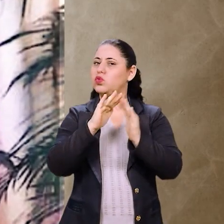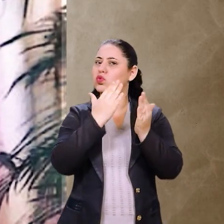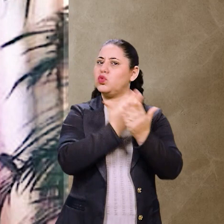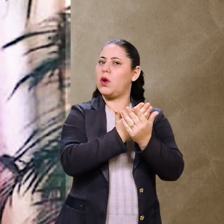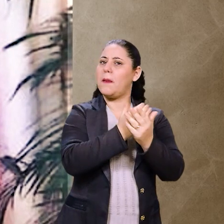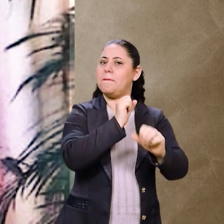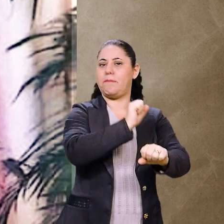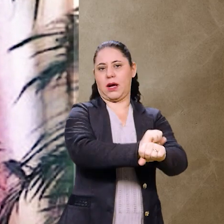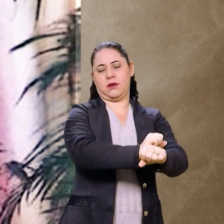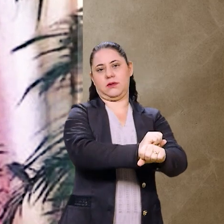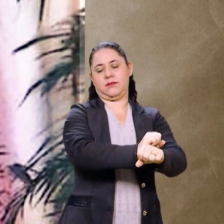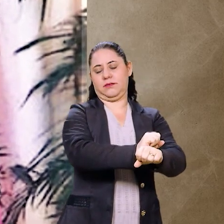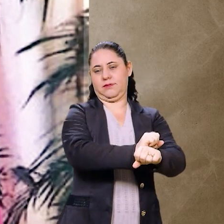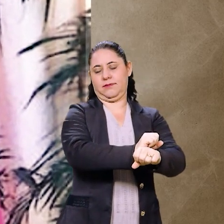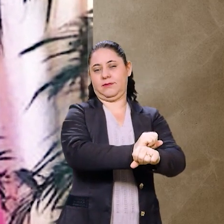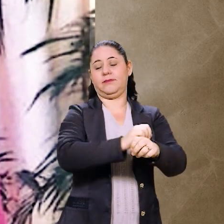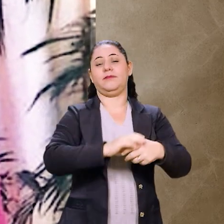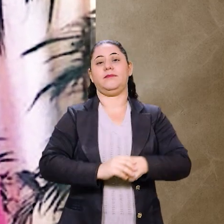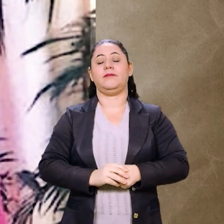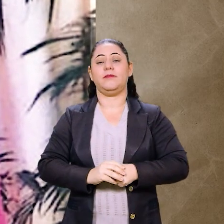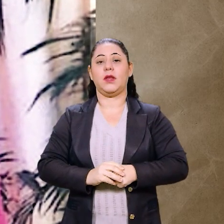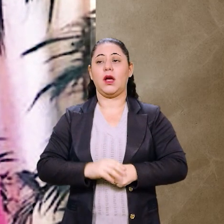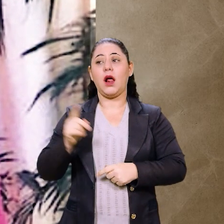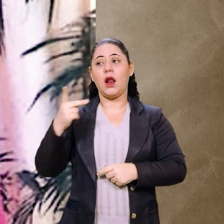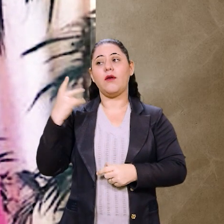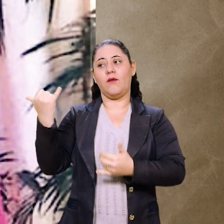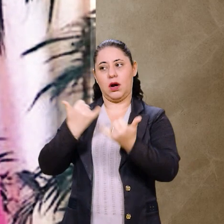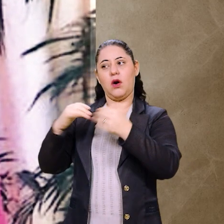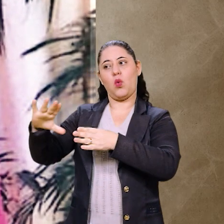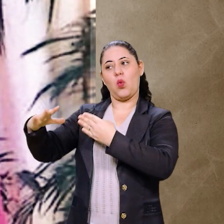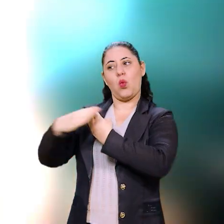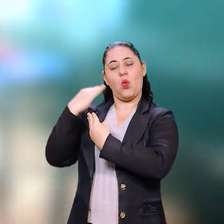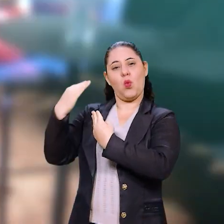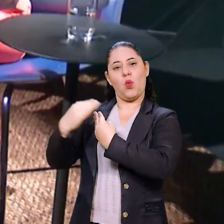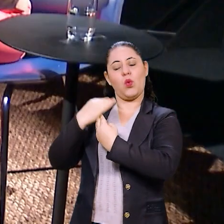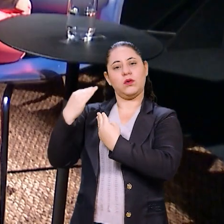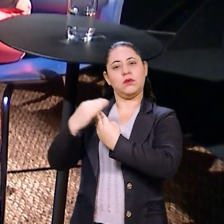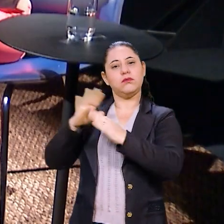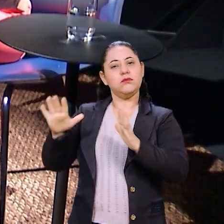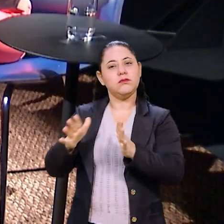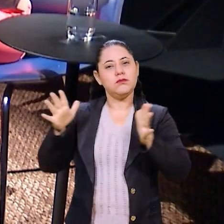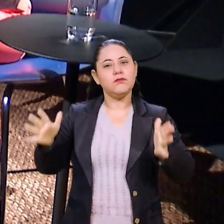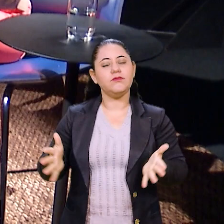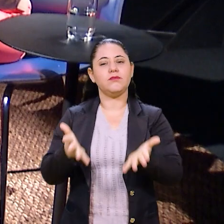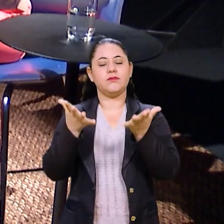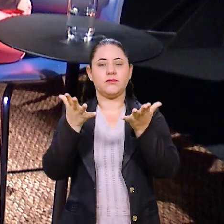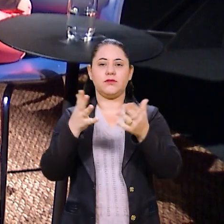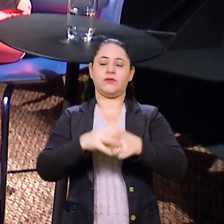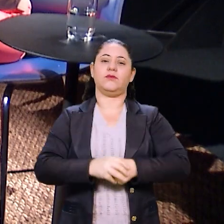namorar, os estudos vão para água abaixo. Né? Então ela foi muito a minha